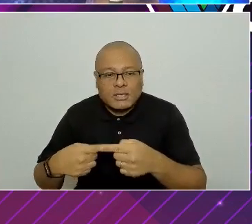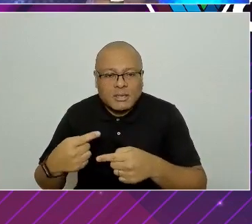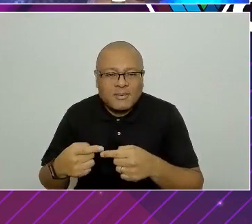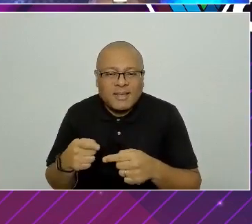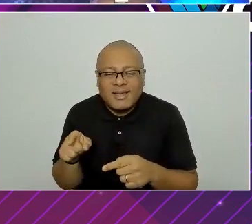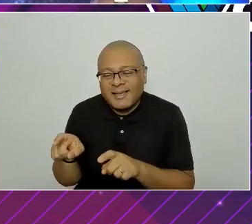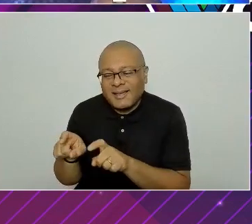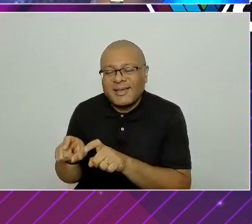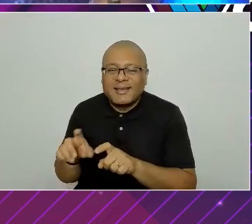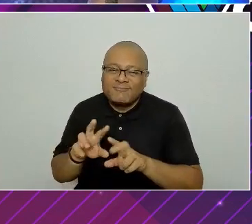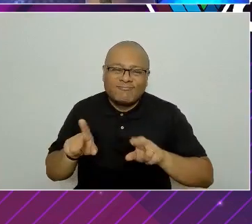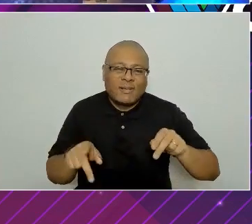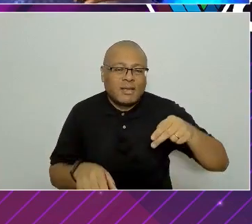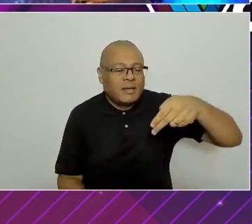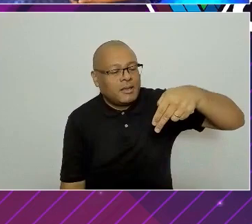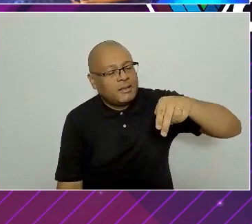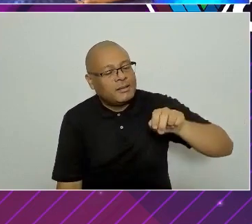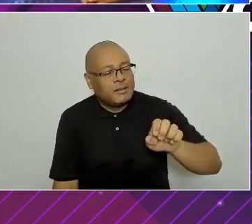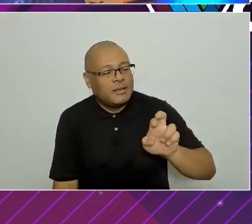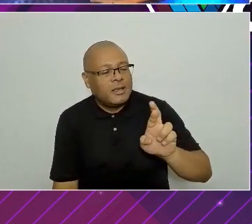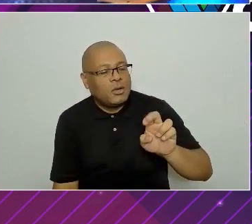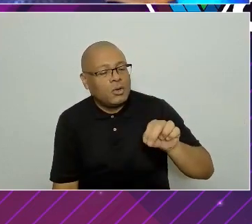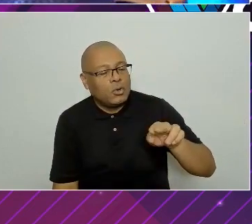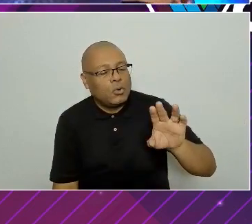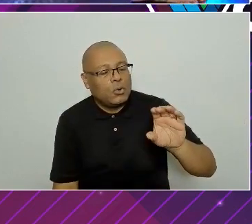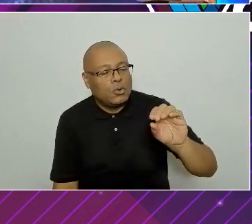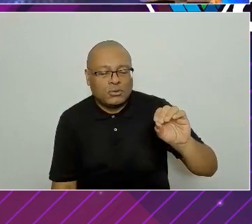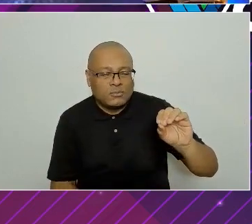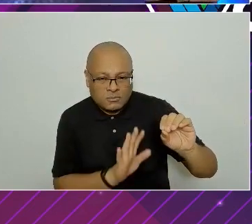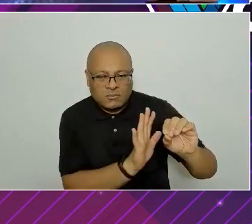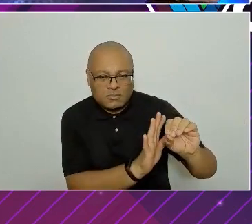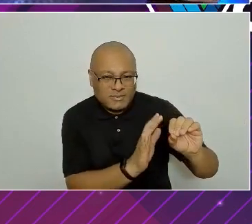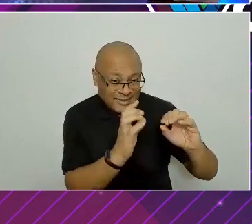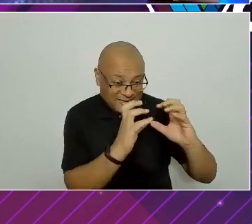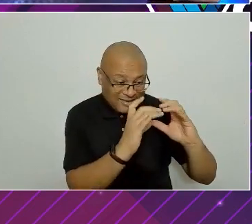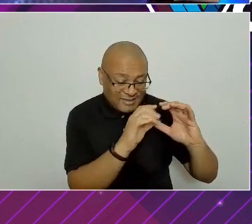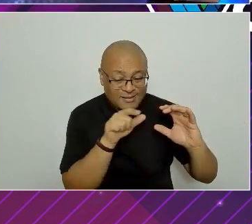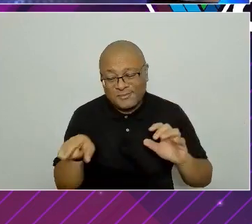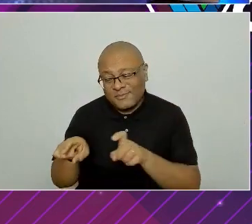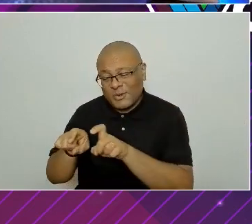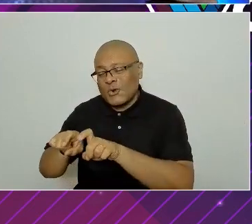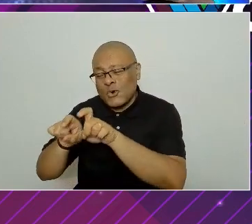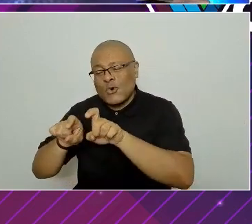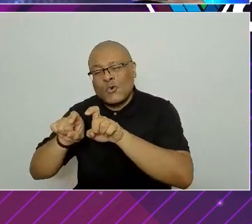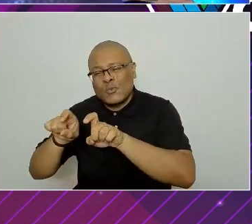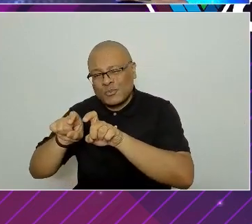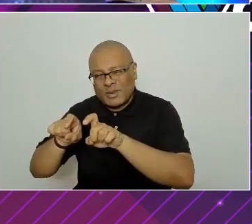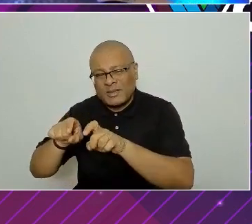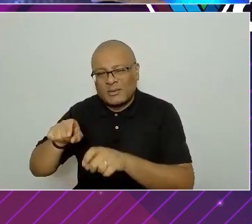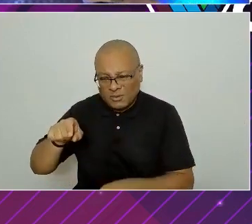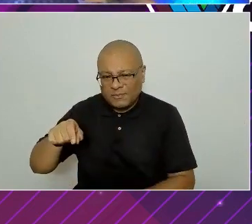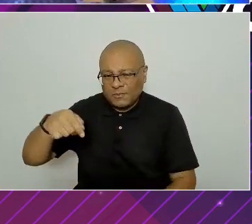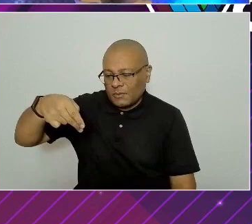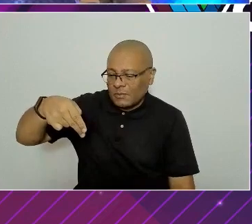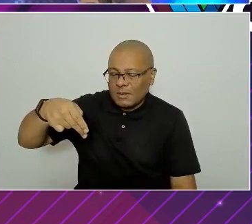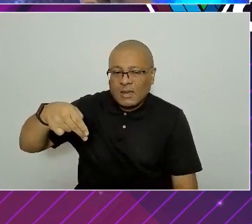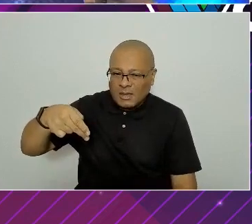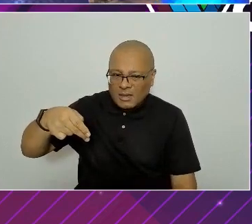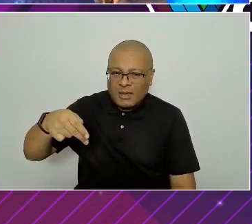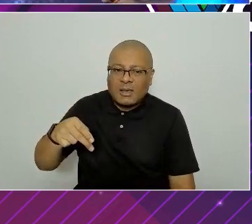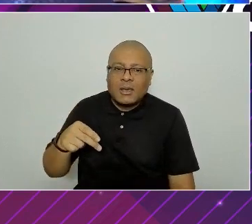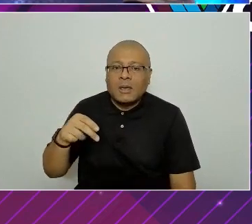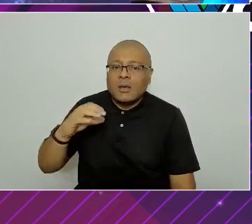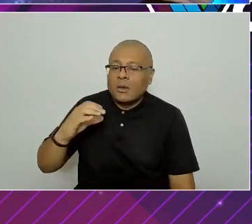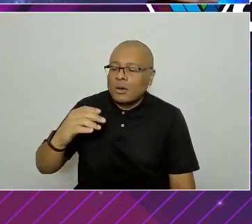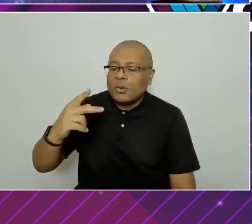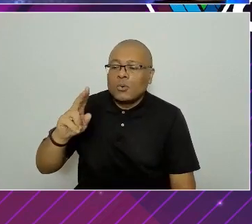vamos pensar nela como uma unidade de processamento. E ela tem centenas ou milhares, né? Depende da complexidade dessa rede